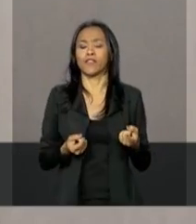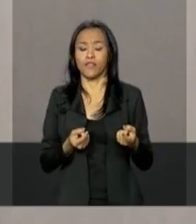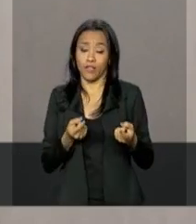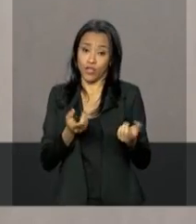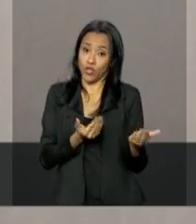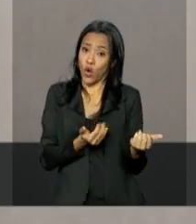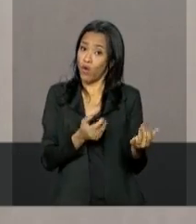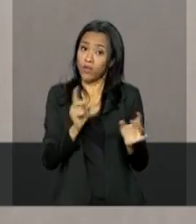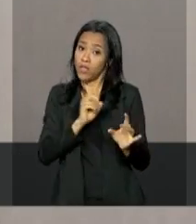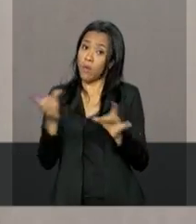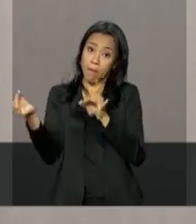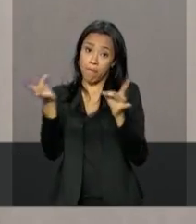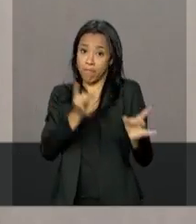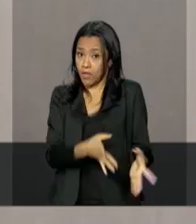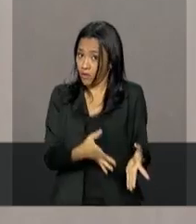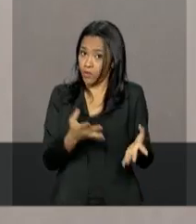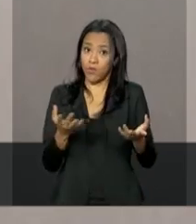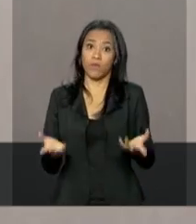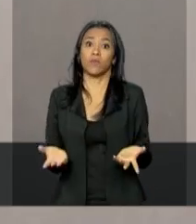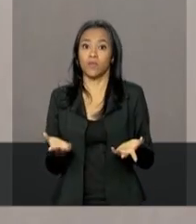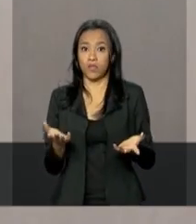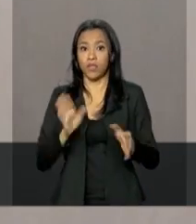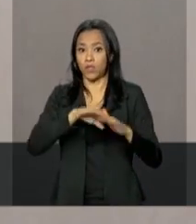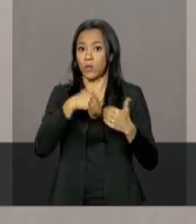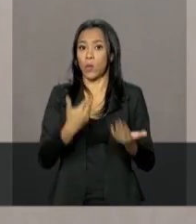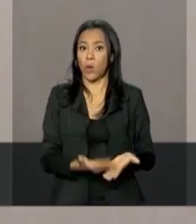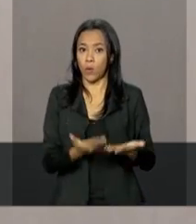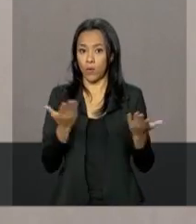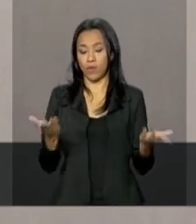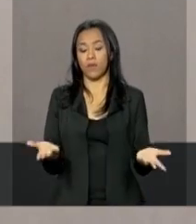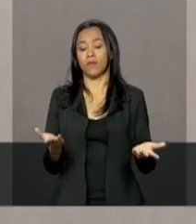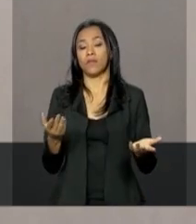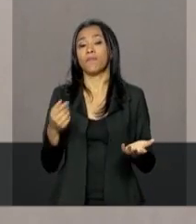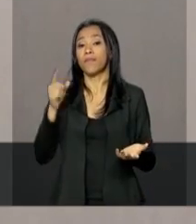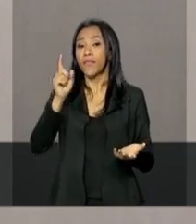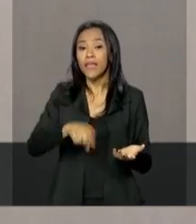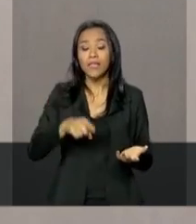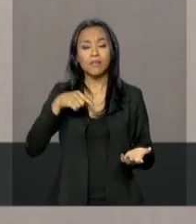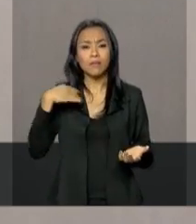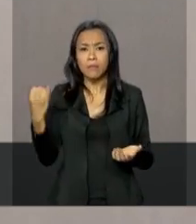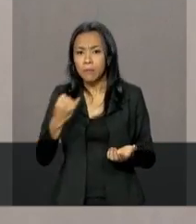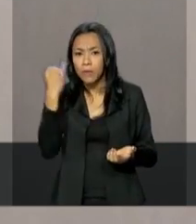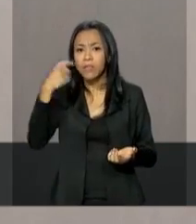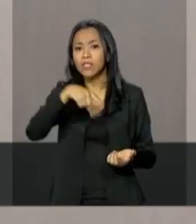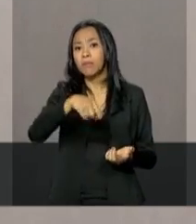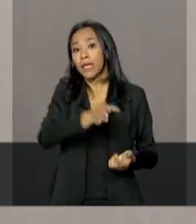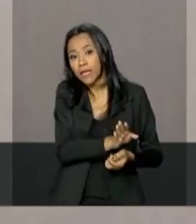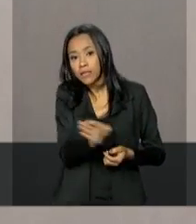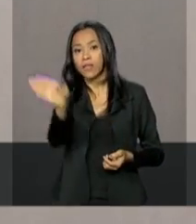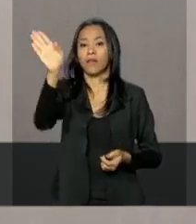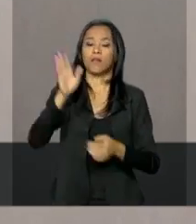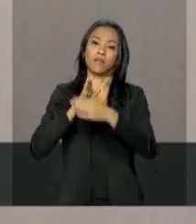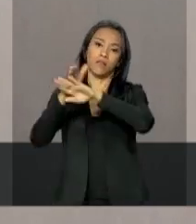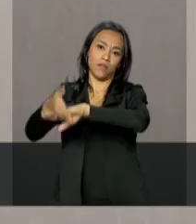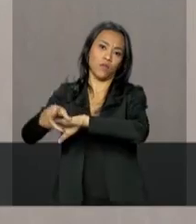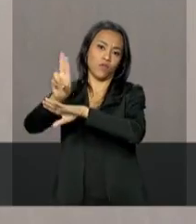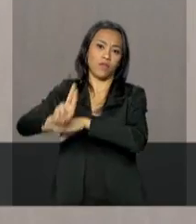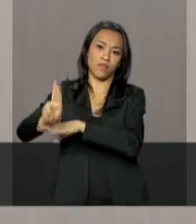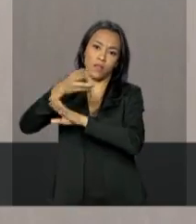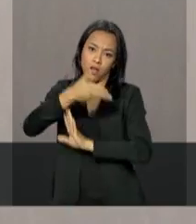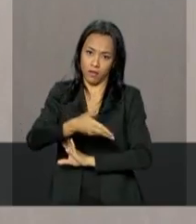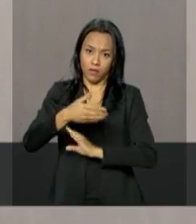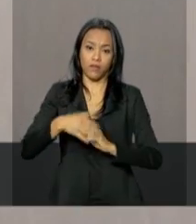antes de concluir o ensino médio, porque esta conclusão é o fator determinante do ingresso no ensino superior. Então, eu acho